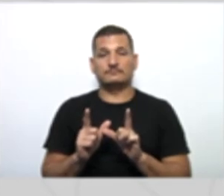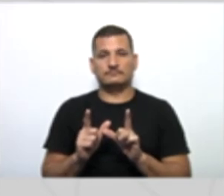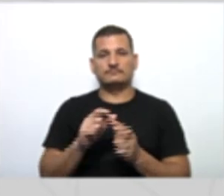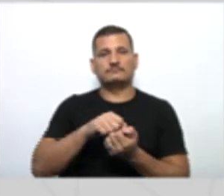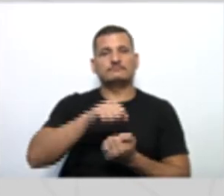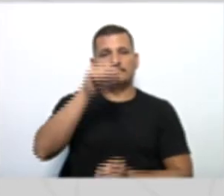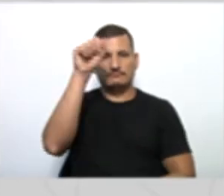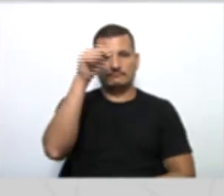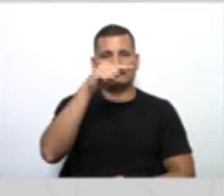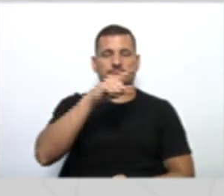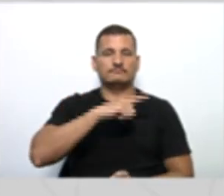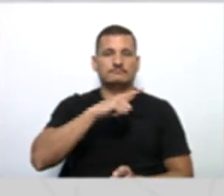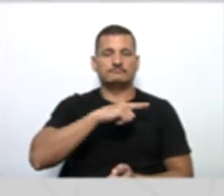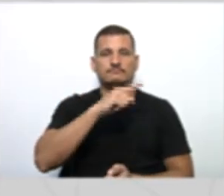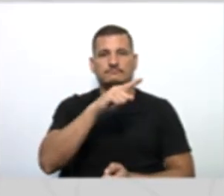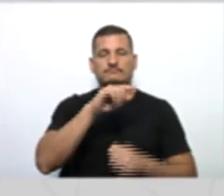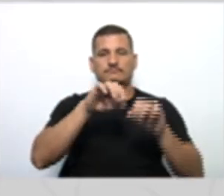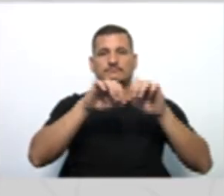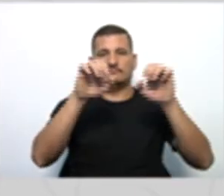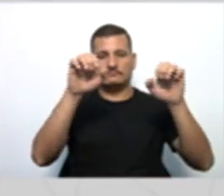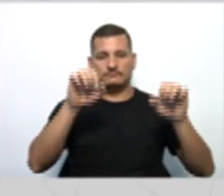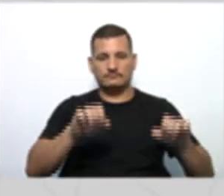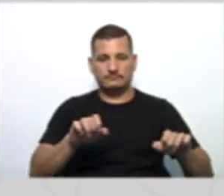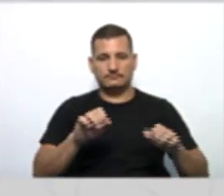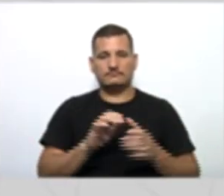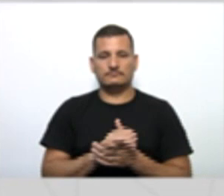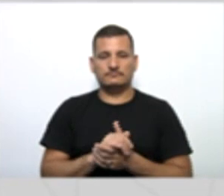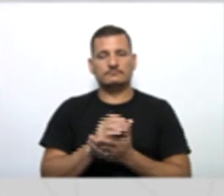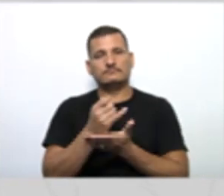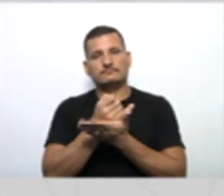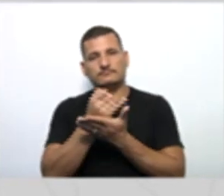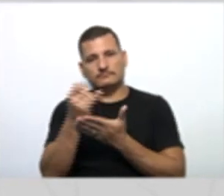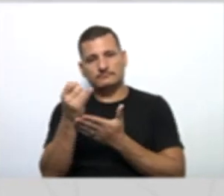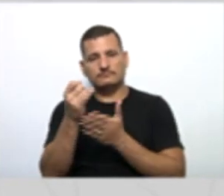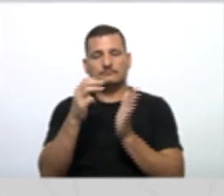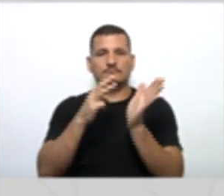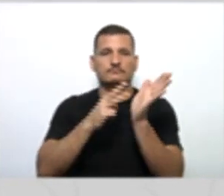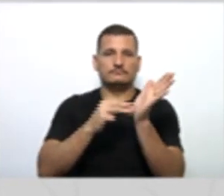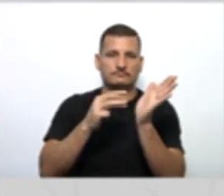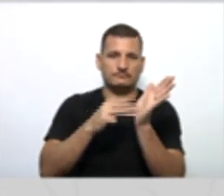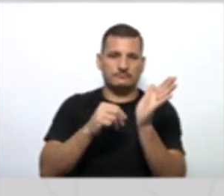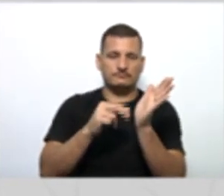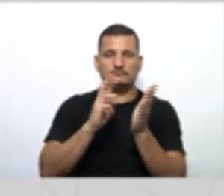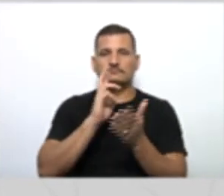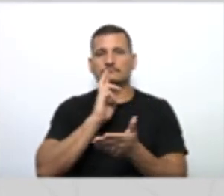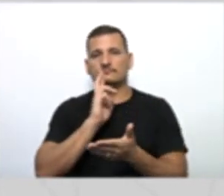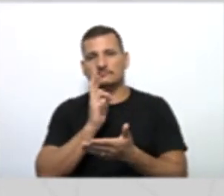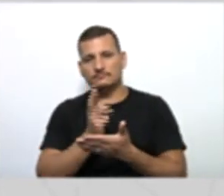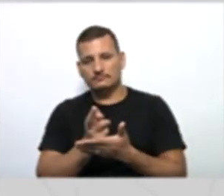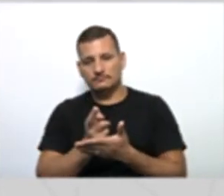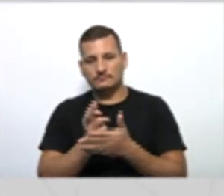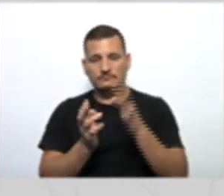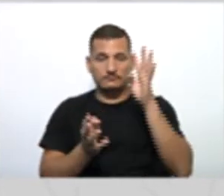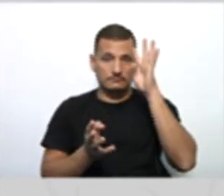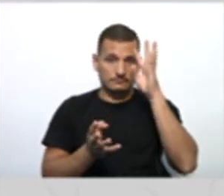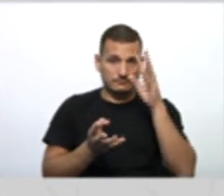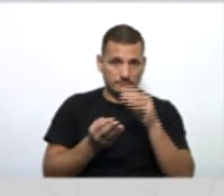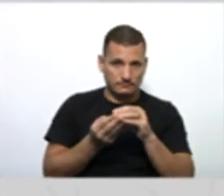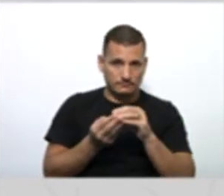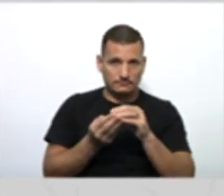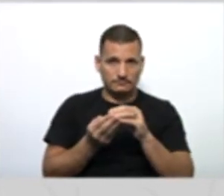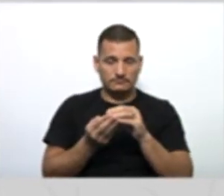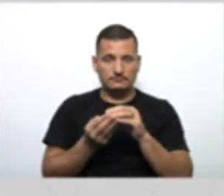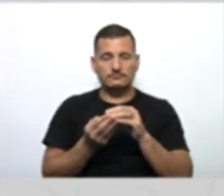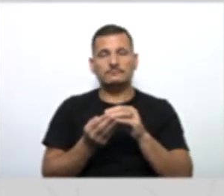especificidade, são construções em box. Introdução, metodologia, resultados, as considerações e as